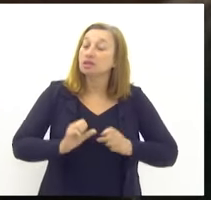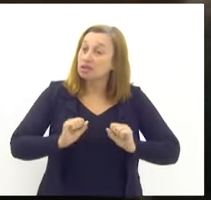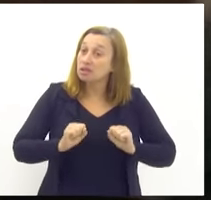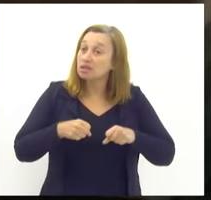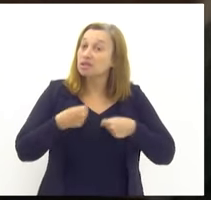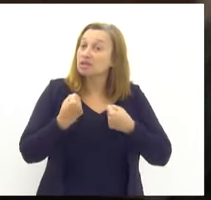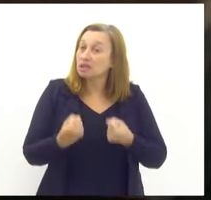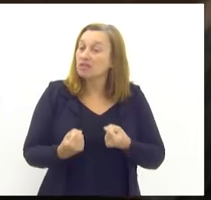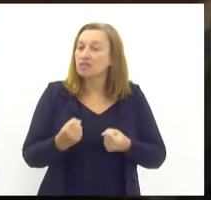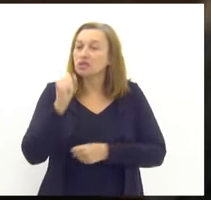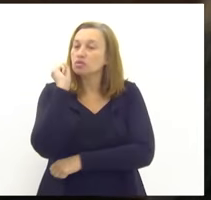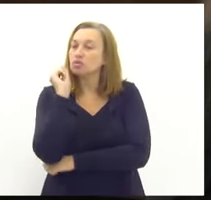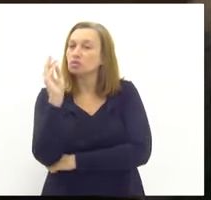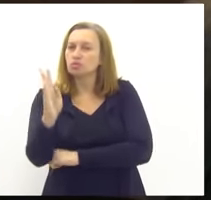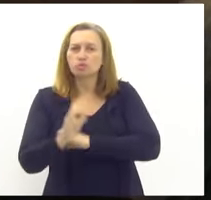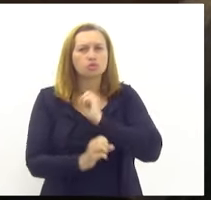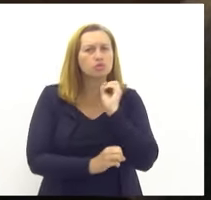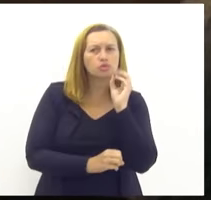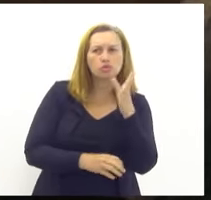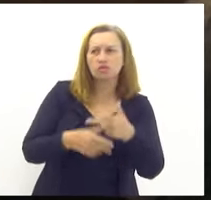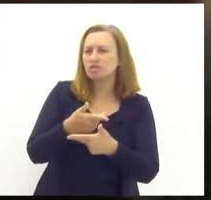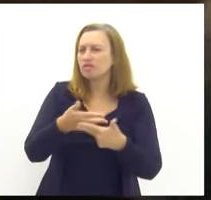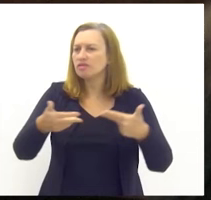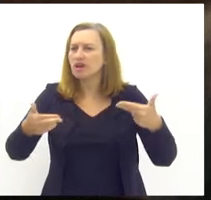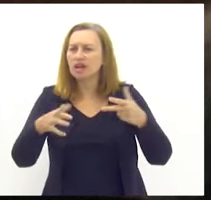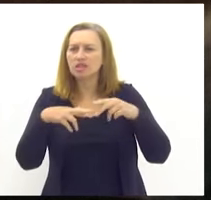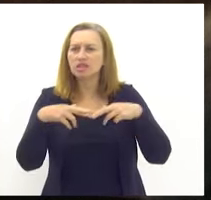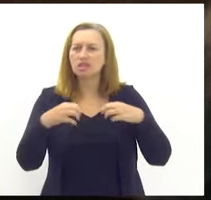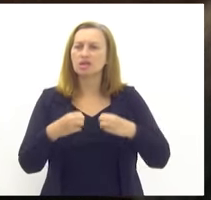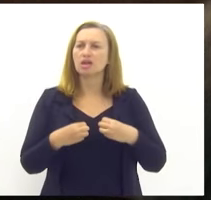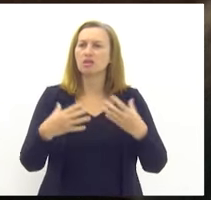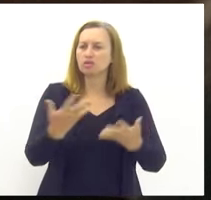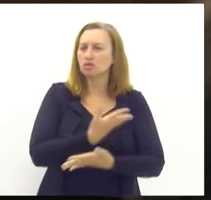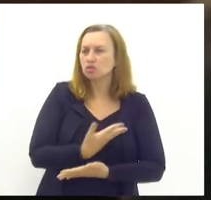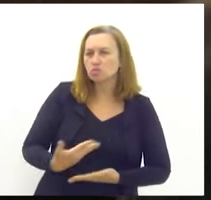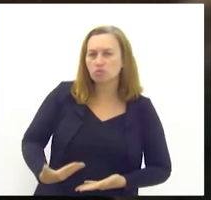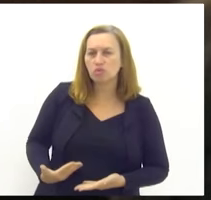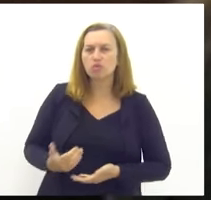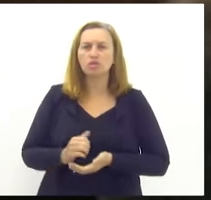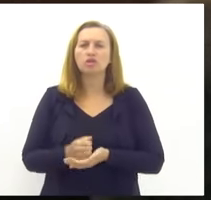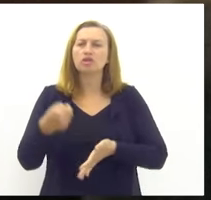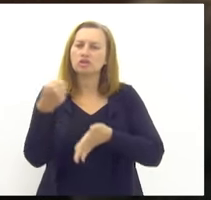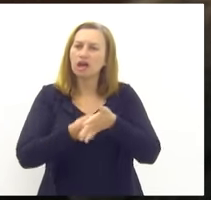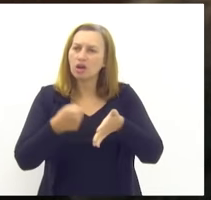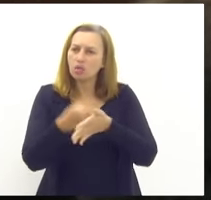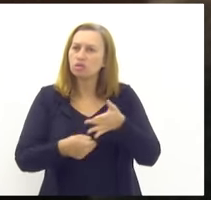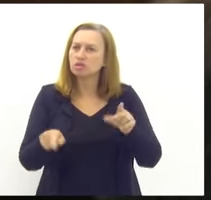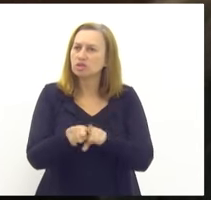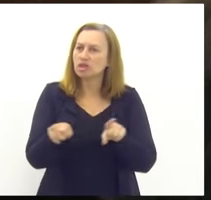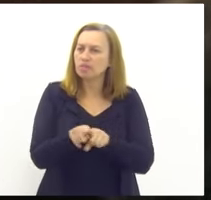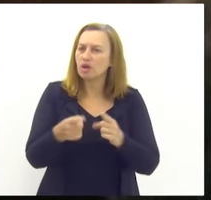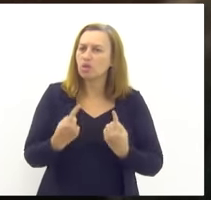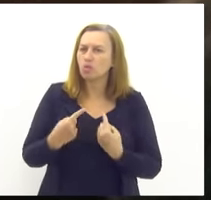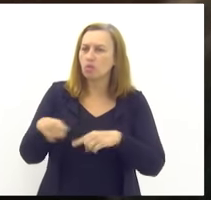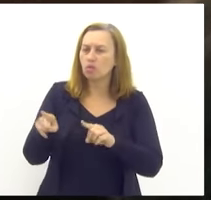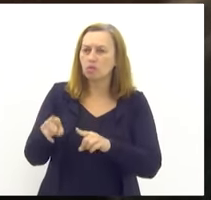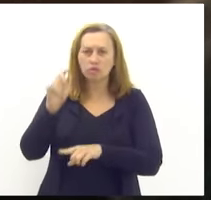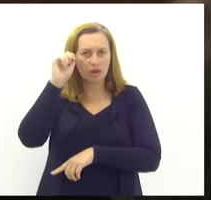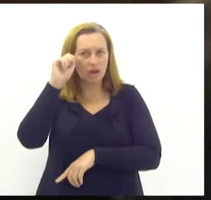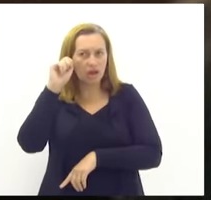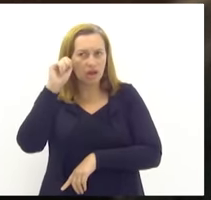meio ambiente participou de várias audiências participa da luta também contra o racismo e